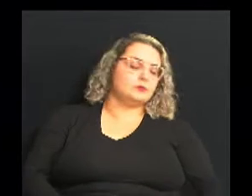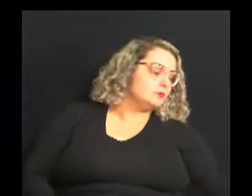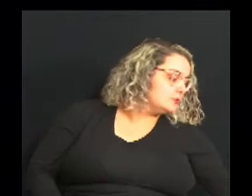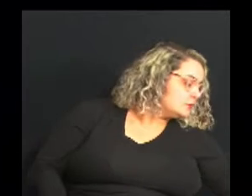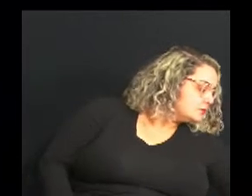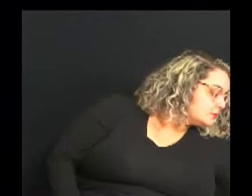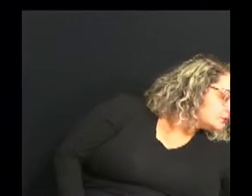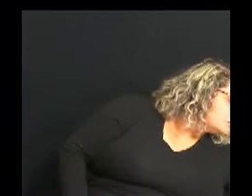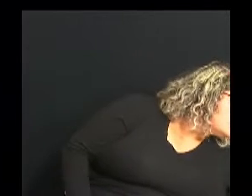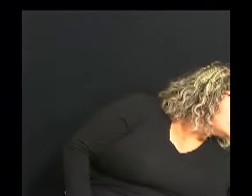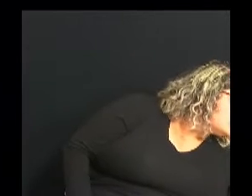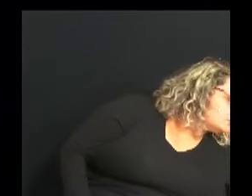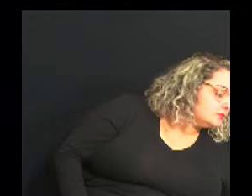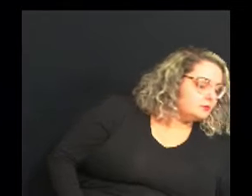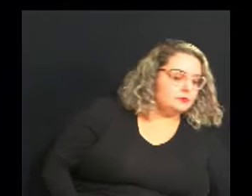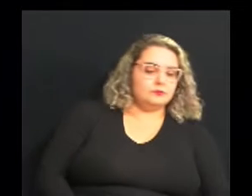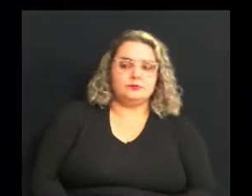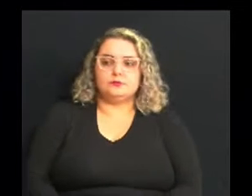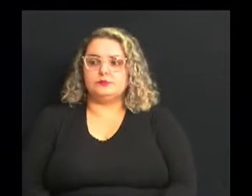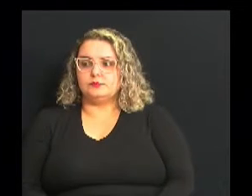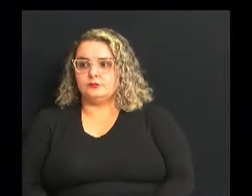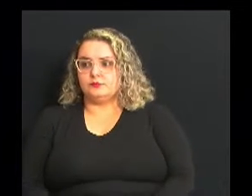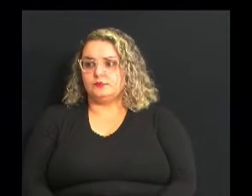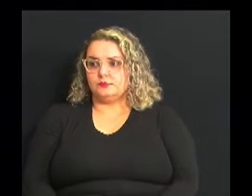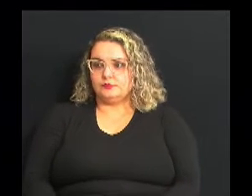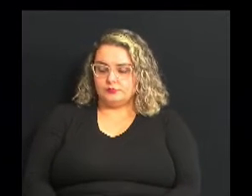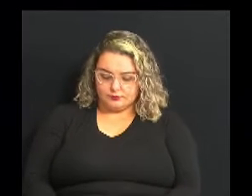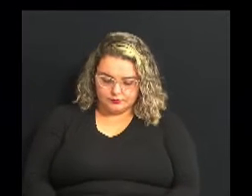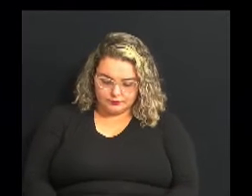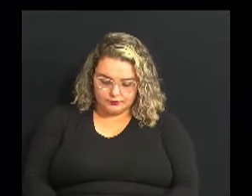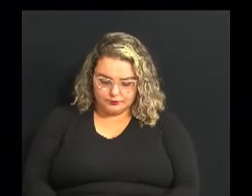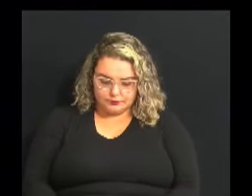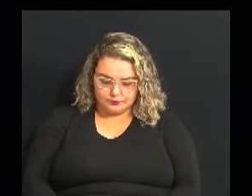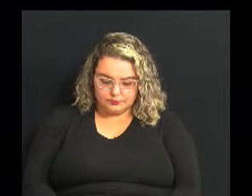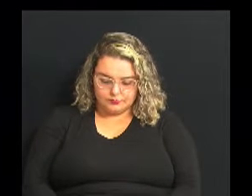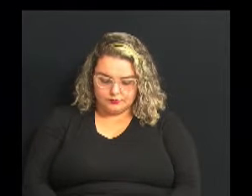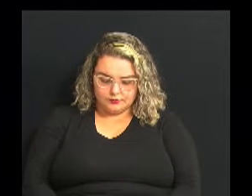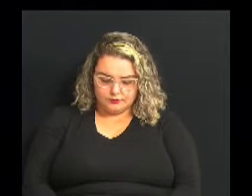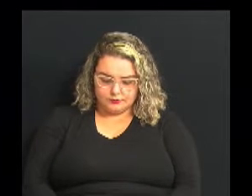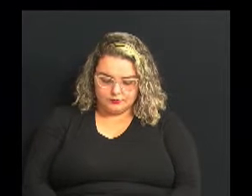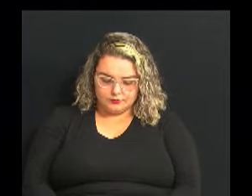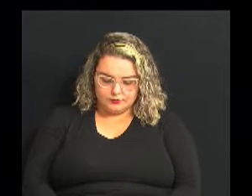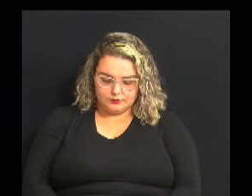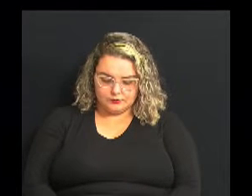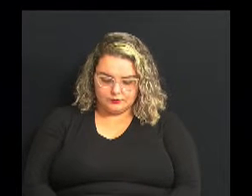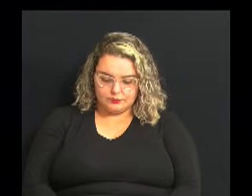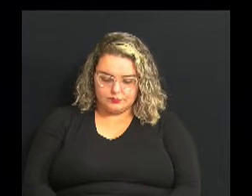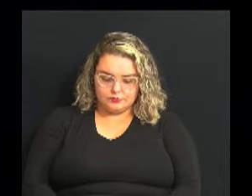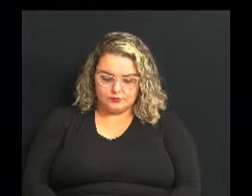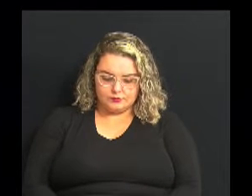para fazer manutenção, título licitatório,